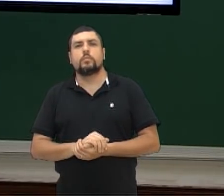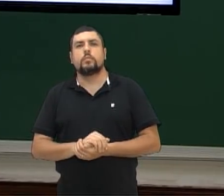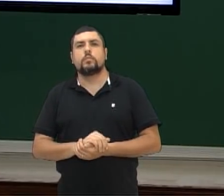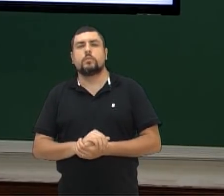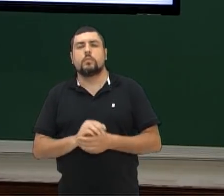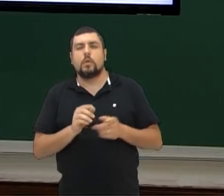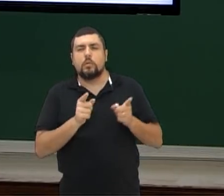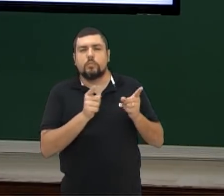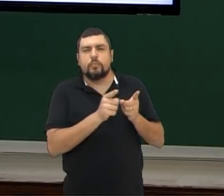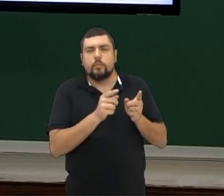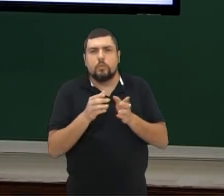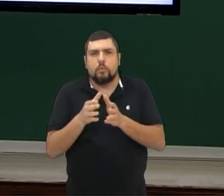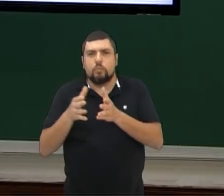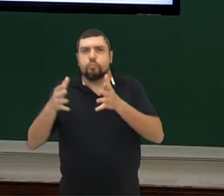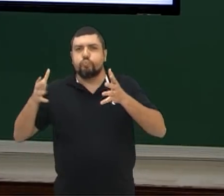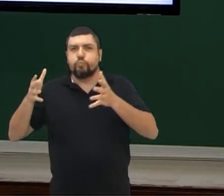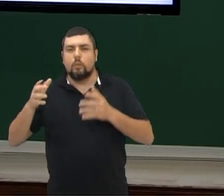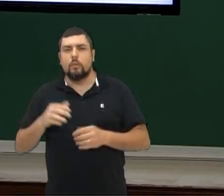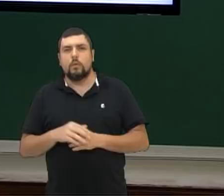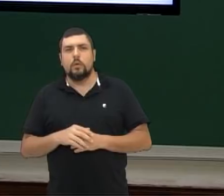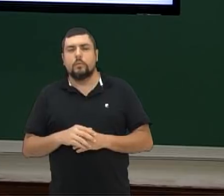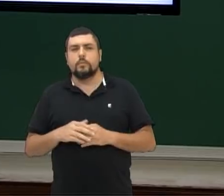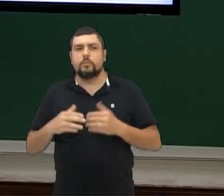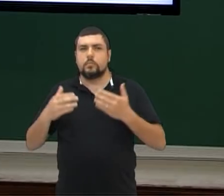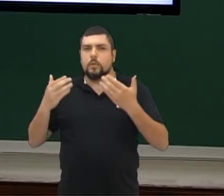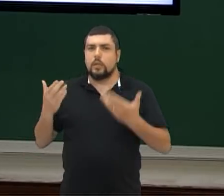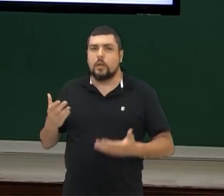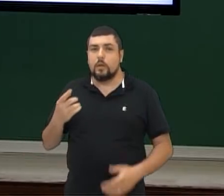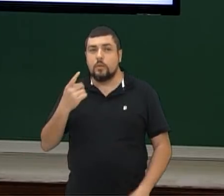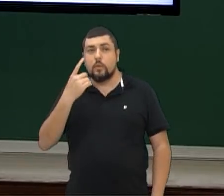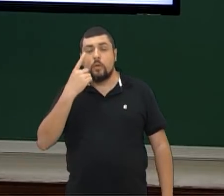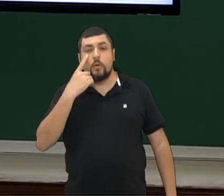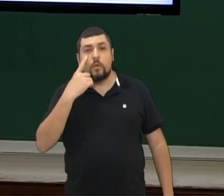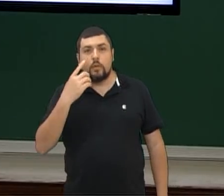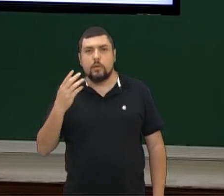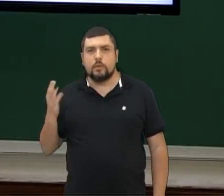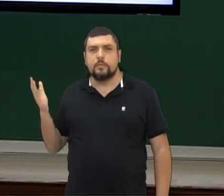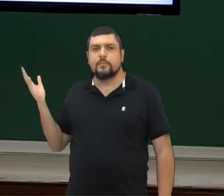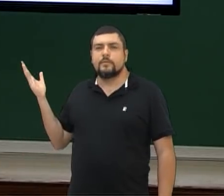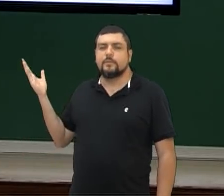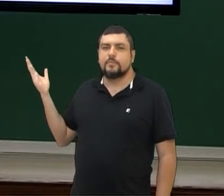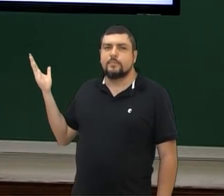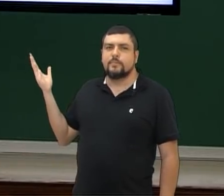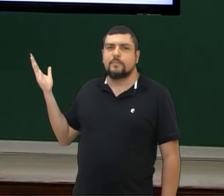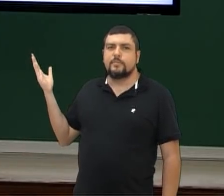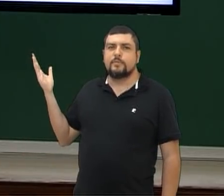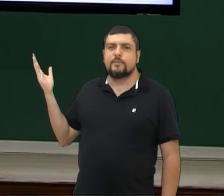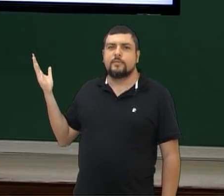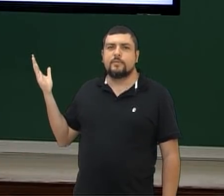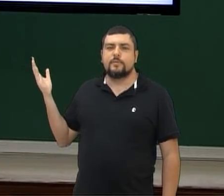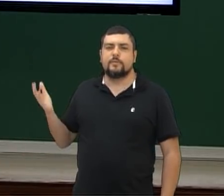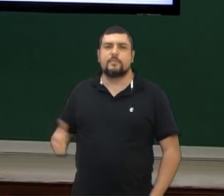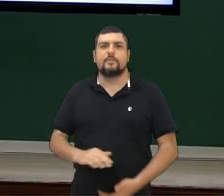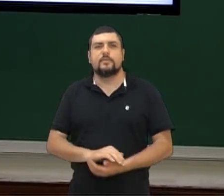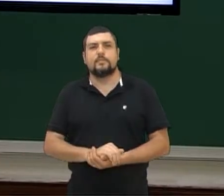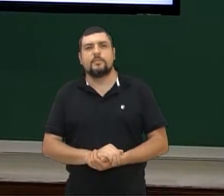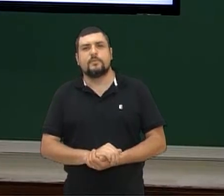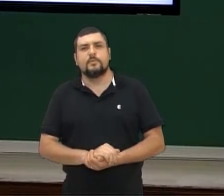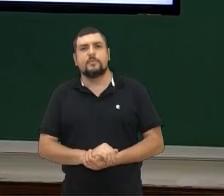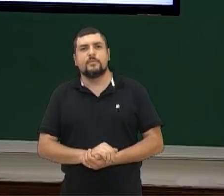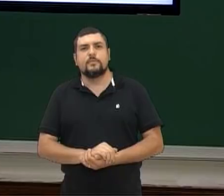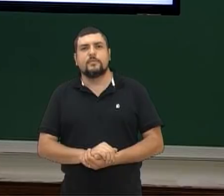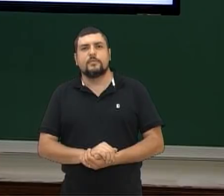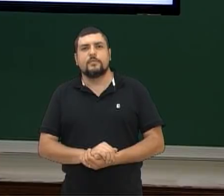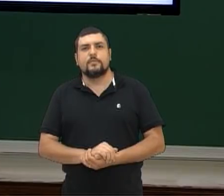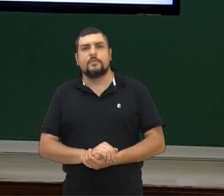Ó, as coordenadas do novo triângulo ampliado, ela ficaria 1 e 1. A letra A, 1